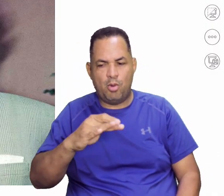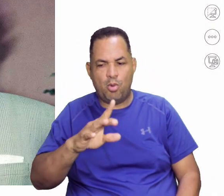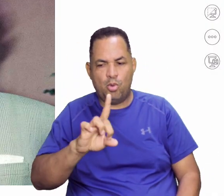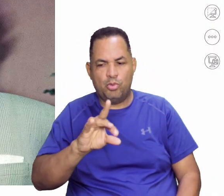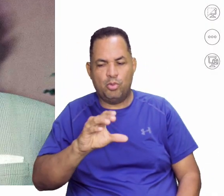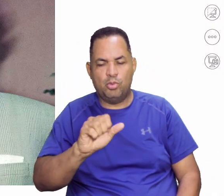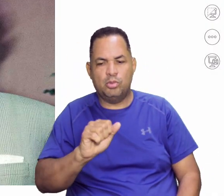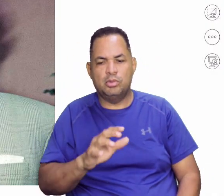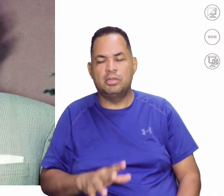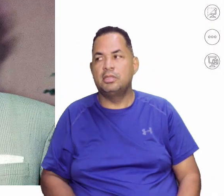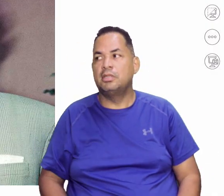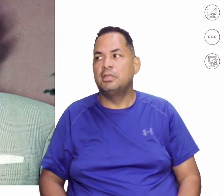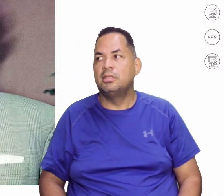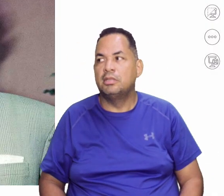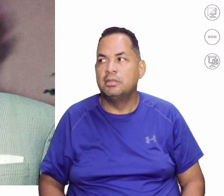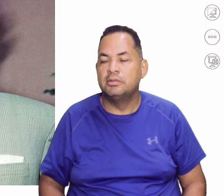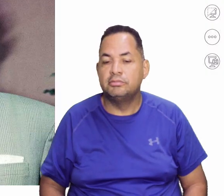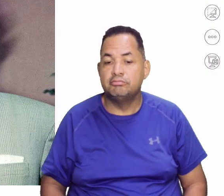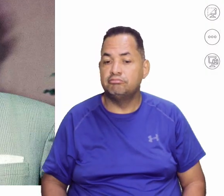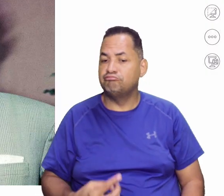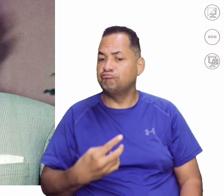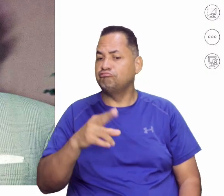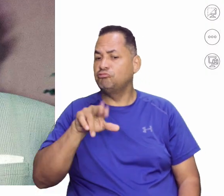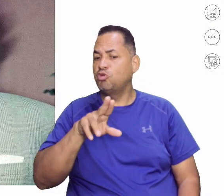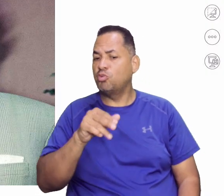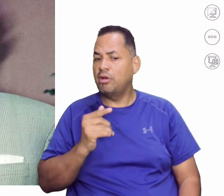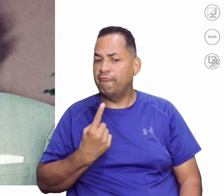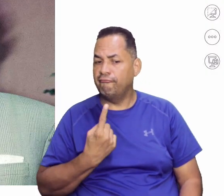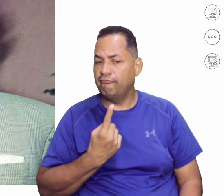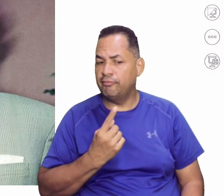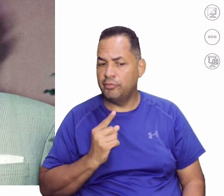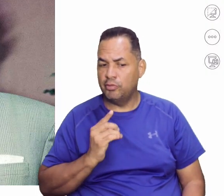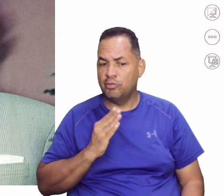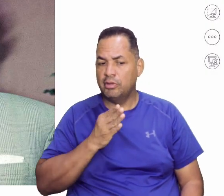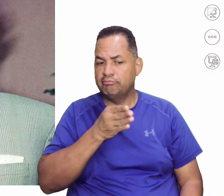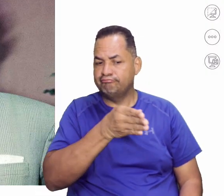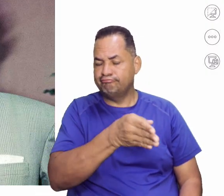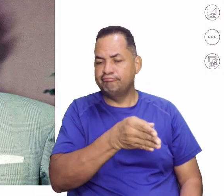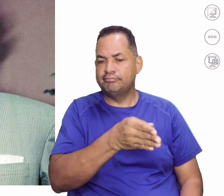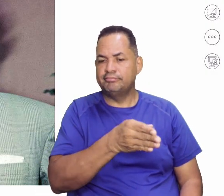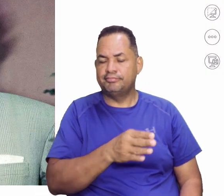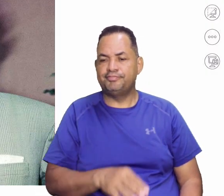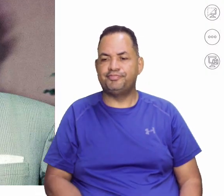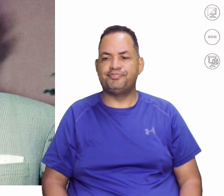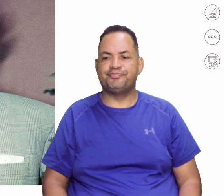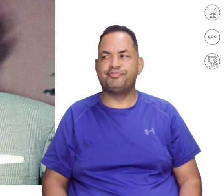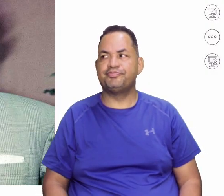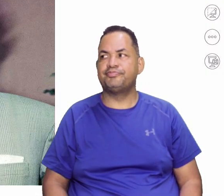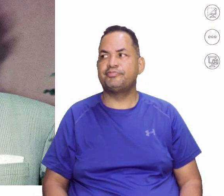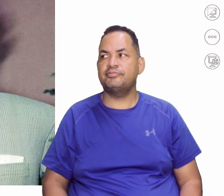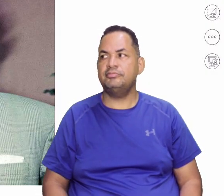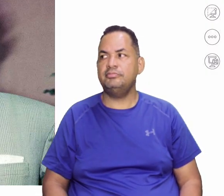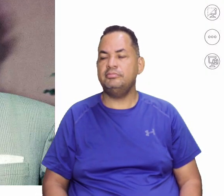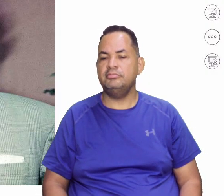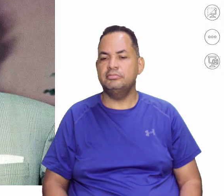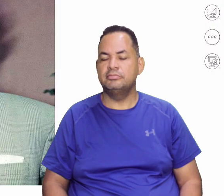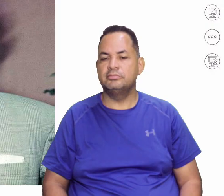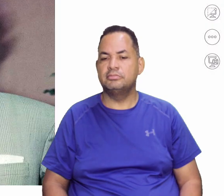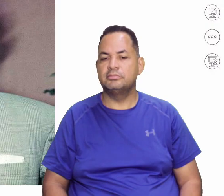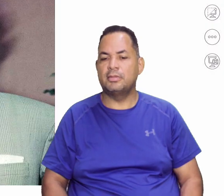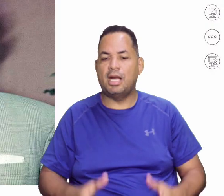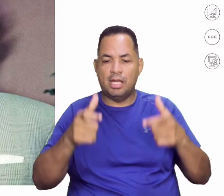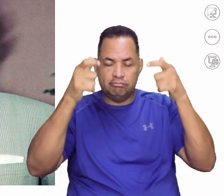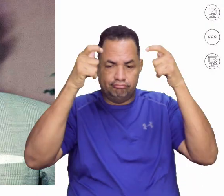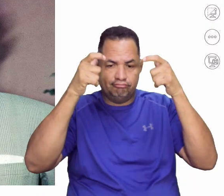ele nunca pisou no Congo, mas ele mandava fazer atrocidades com as pessoas que moravam lá. Então, dizem que esse